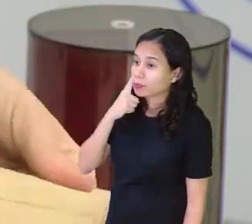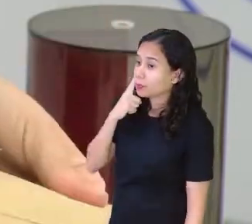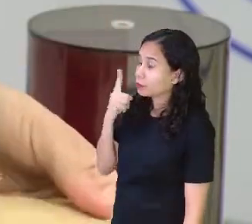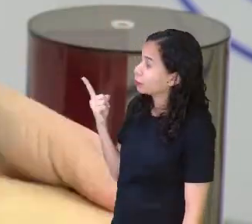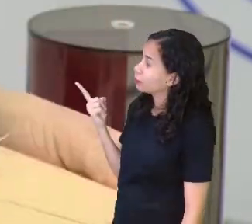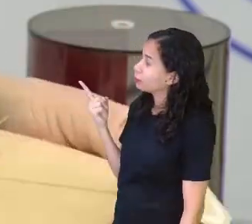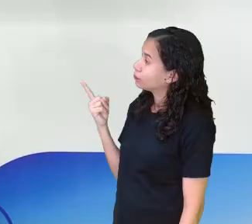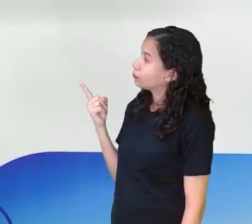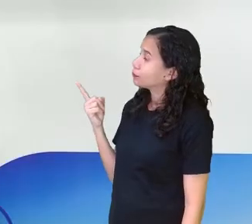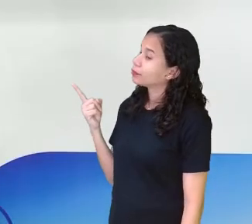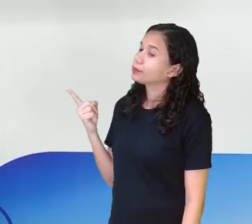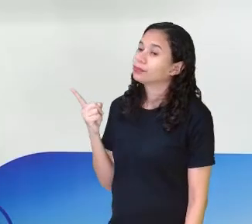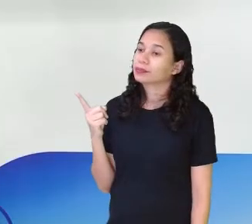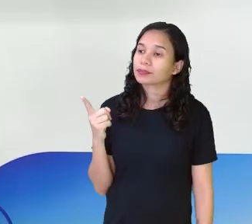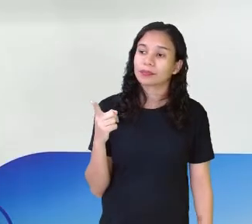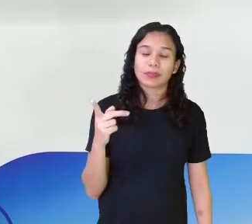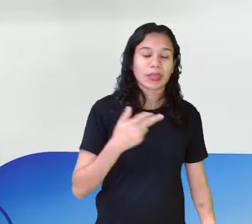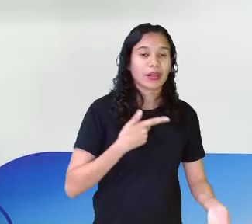Planifiquei.